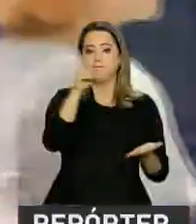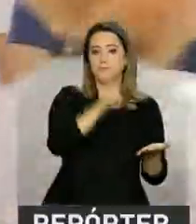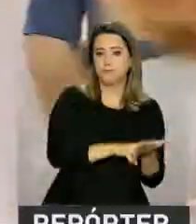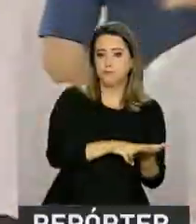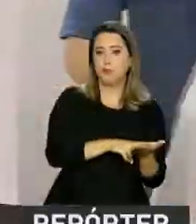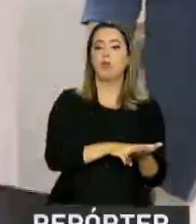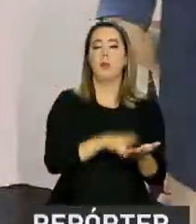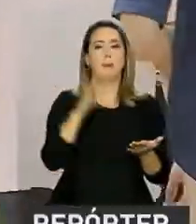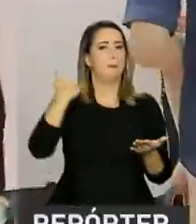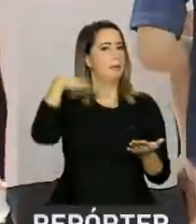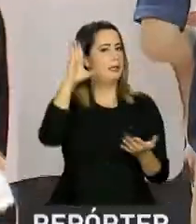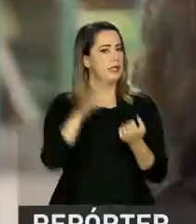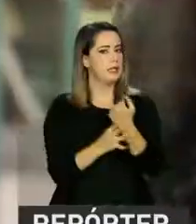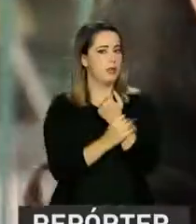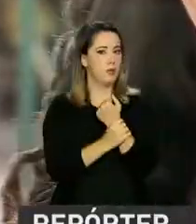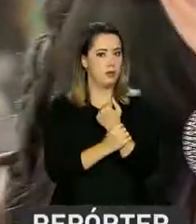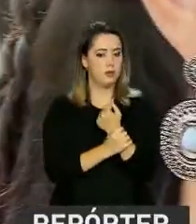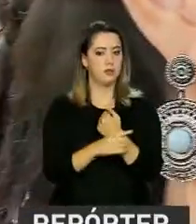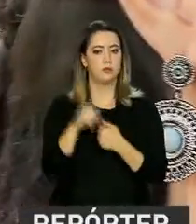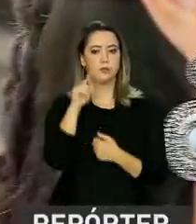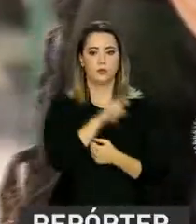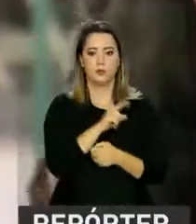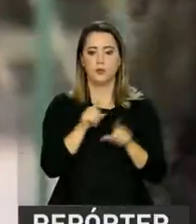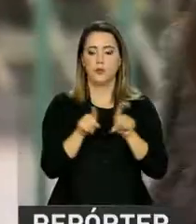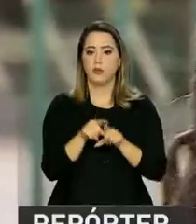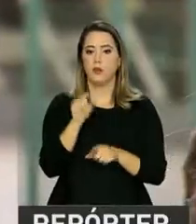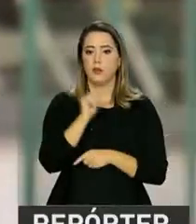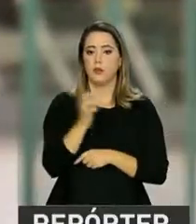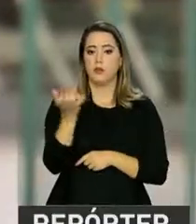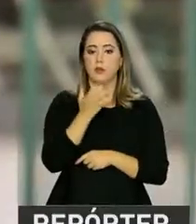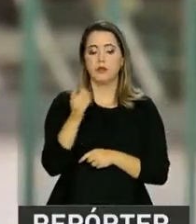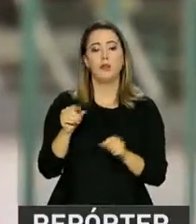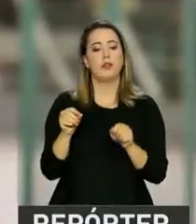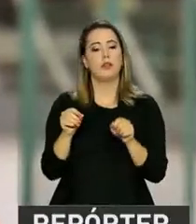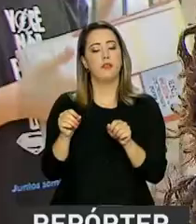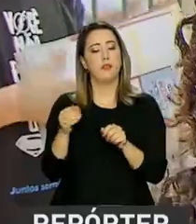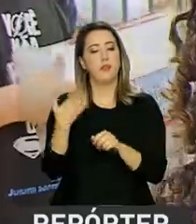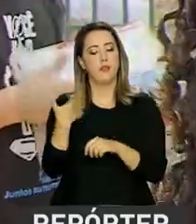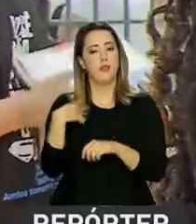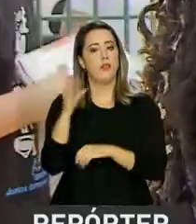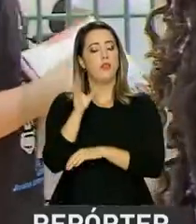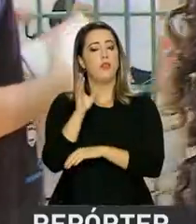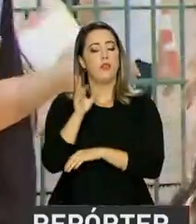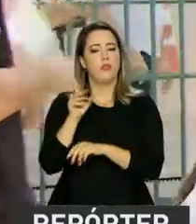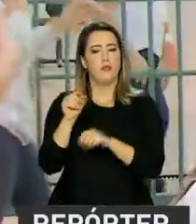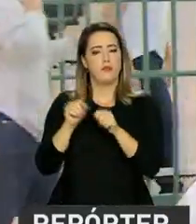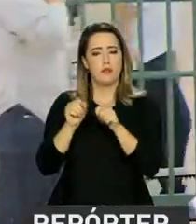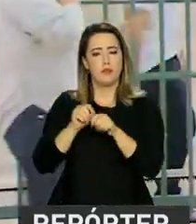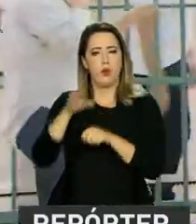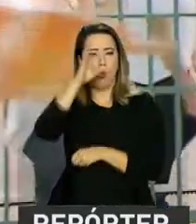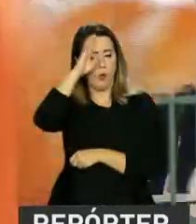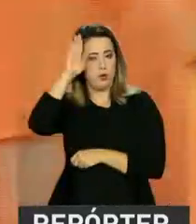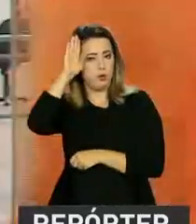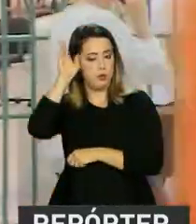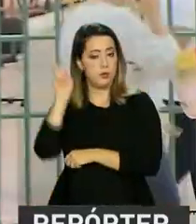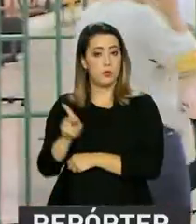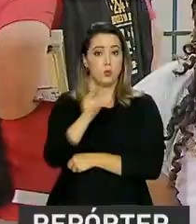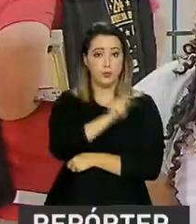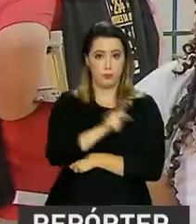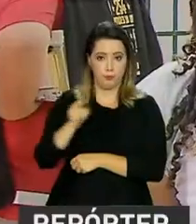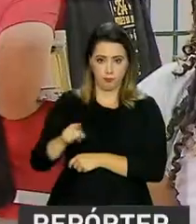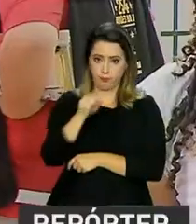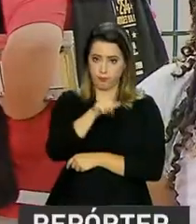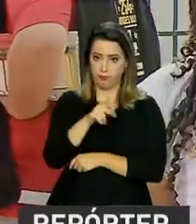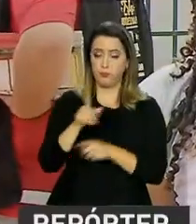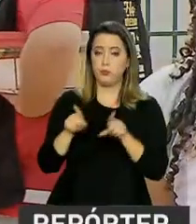para aumentar a segurança. Andriele Alves quer cursar pedagogia. Esta é a sexta vez que ela faz o Enem.